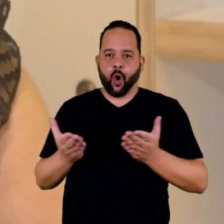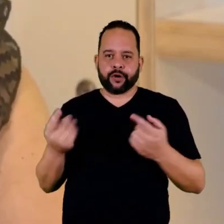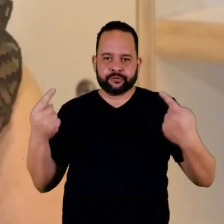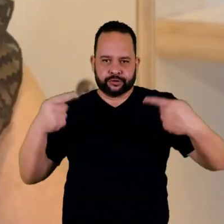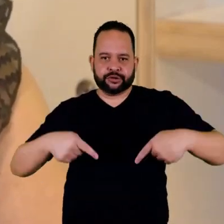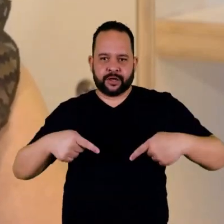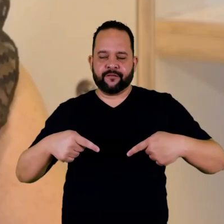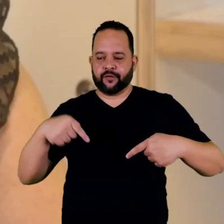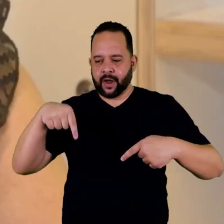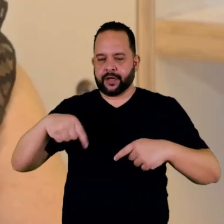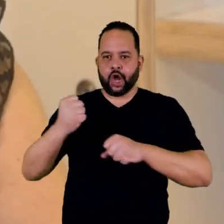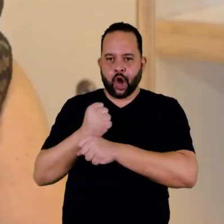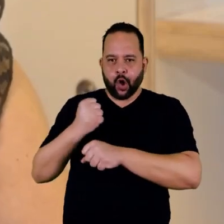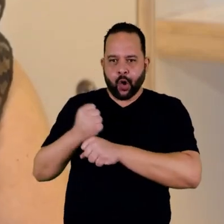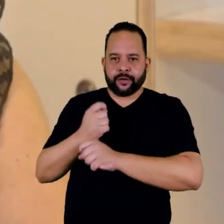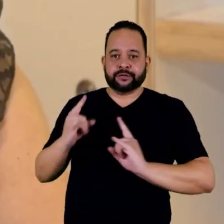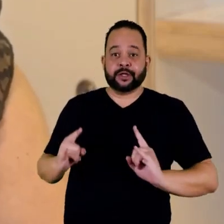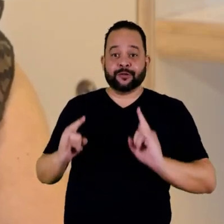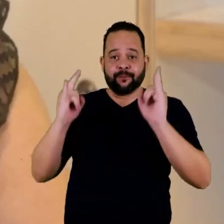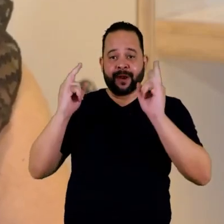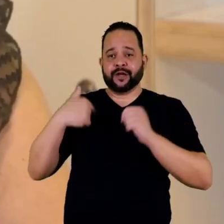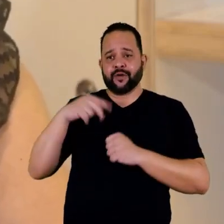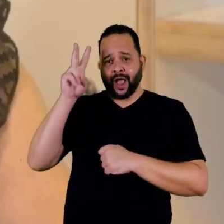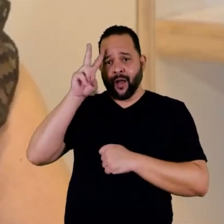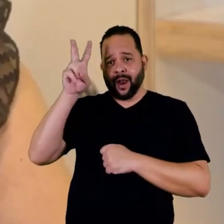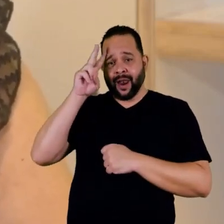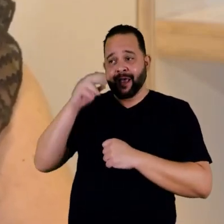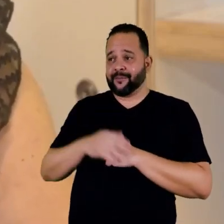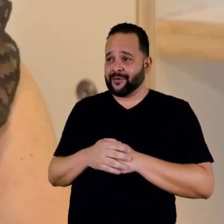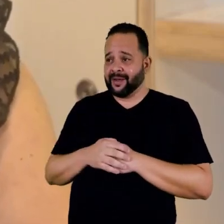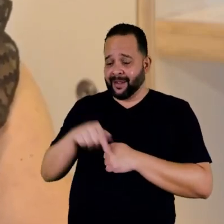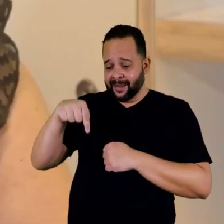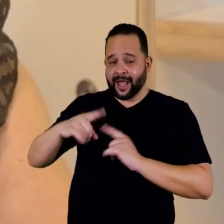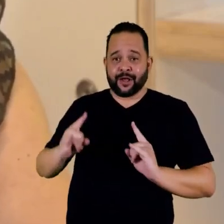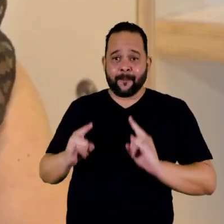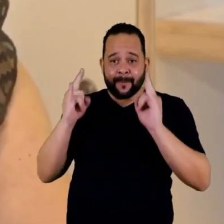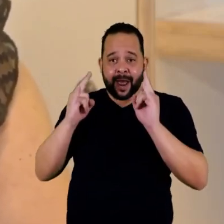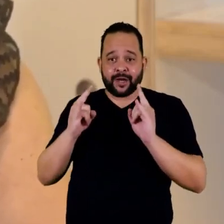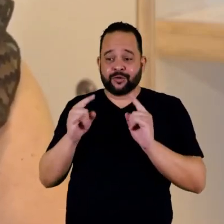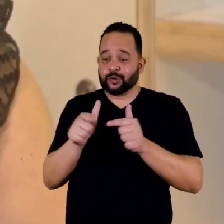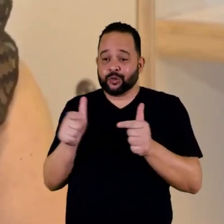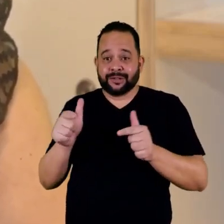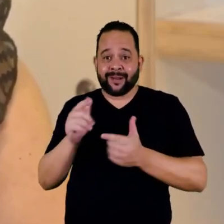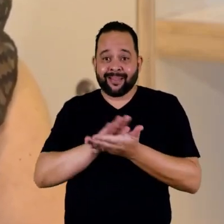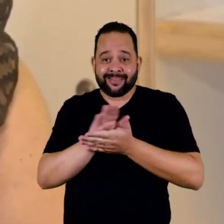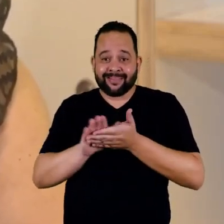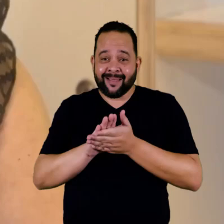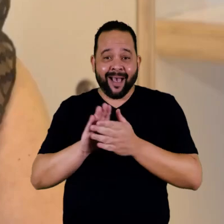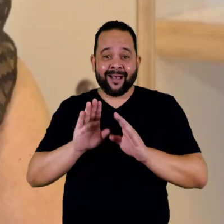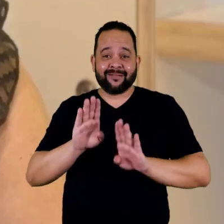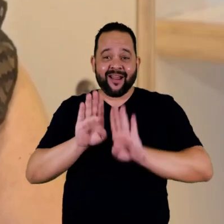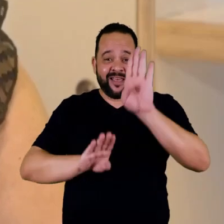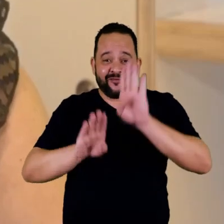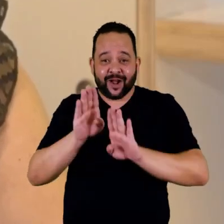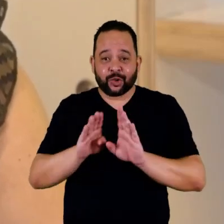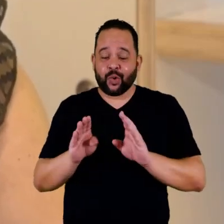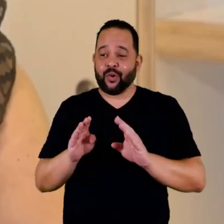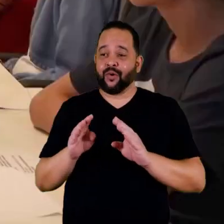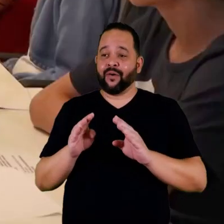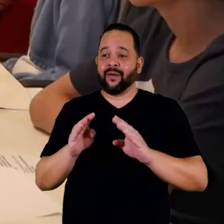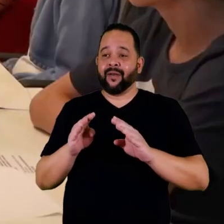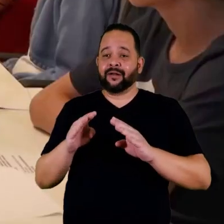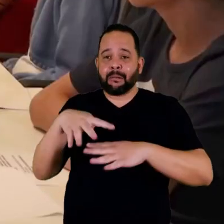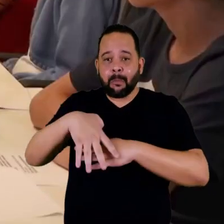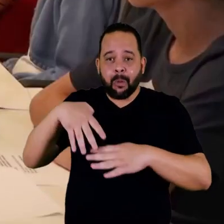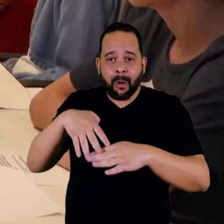hoje andando pelo prédio brinquei falei olha gente eu estava aqui quando nem elevador tinha não tinha ainda as grades né eu cheguei